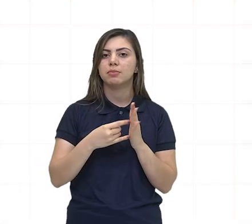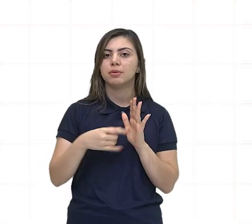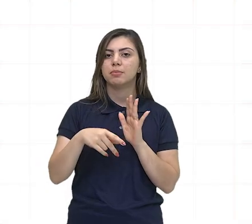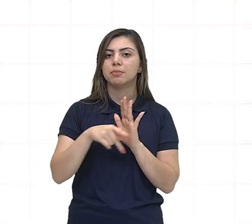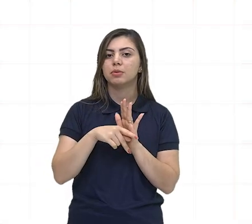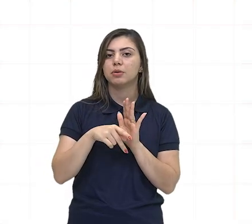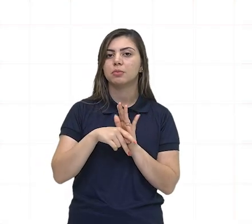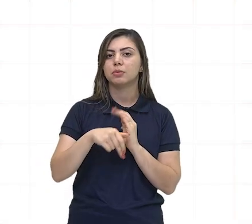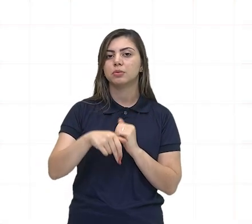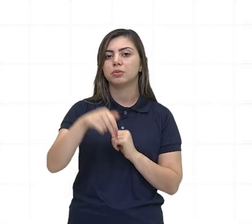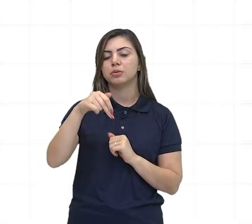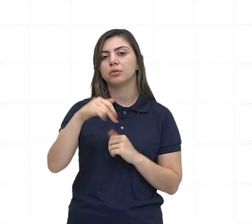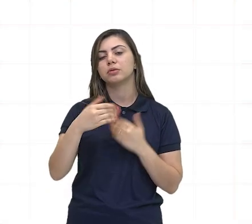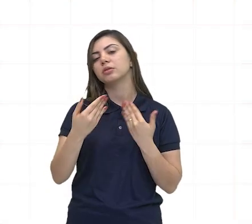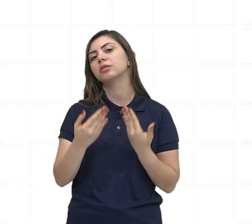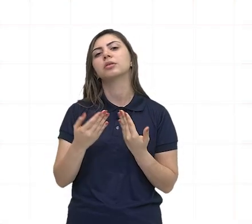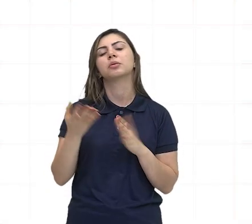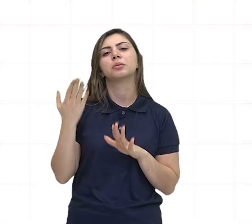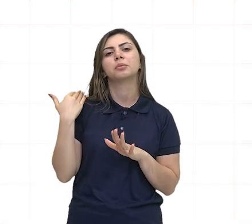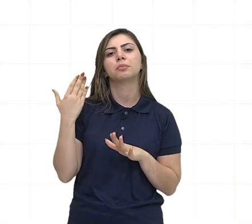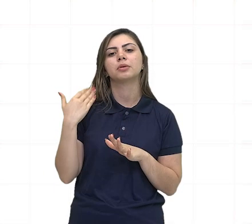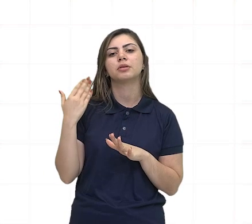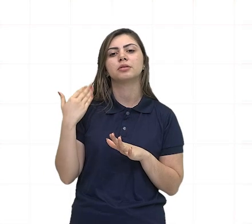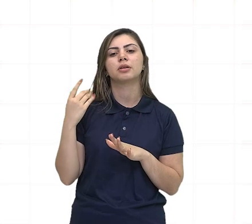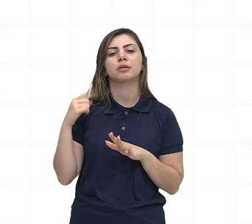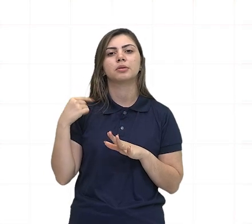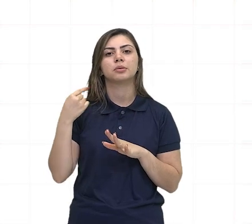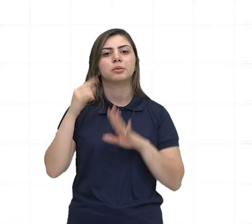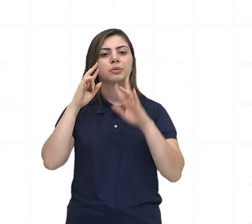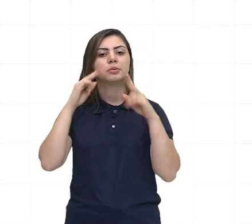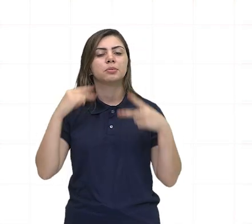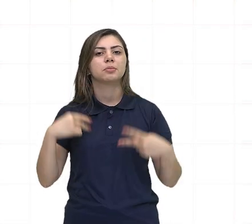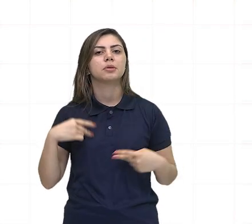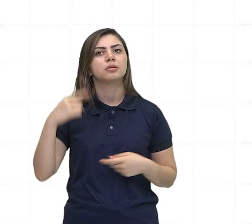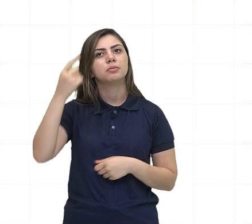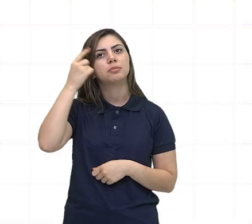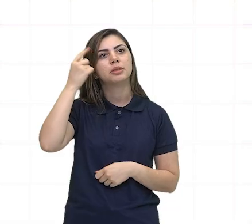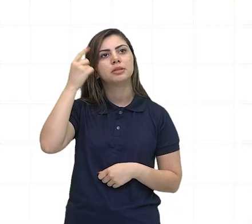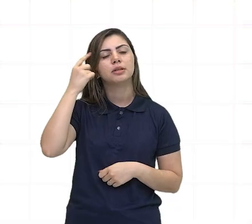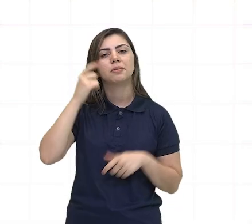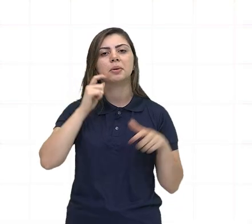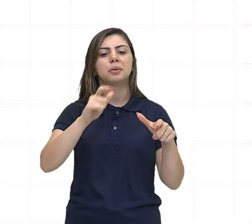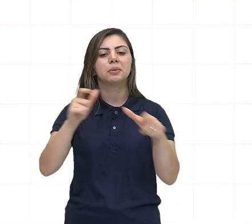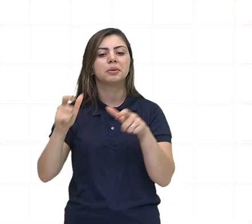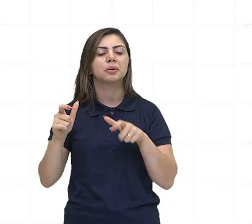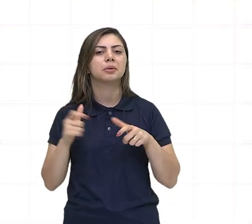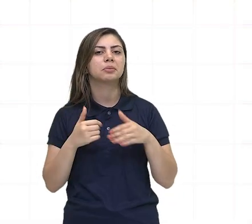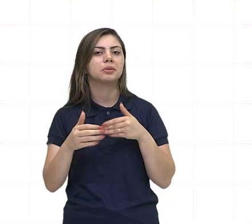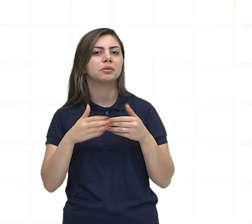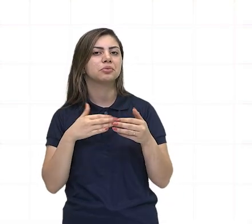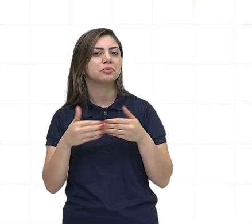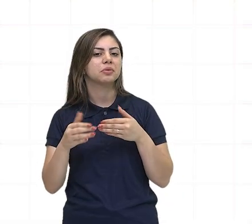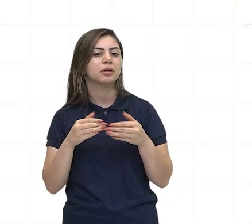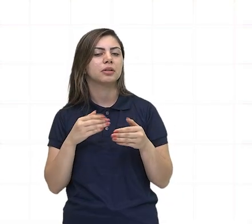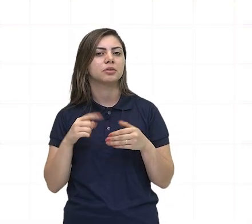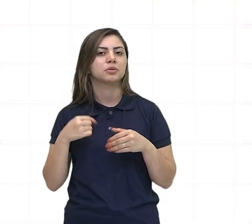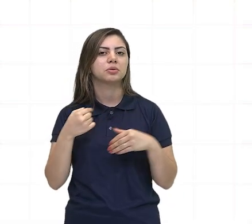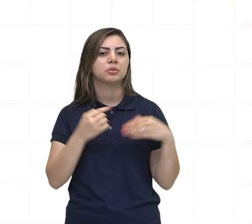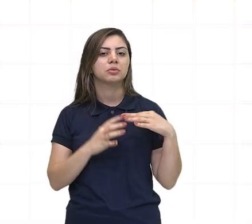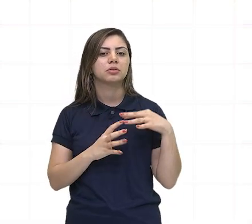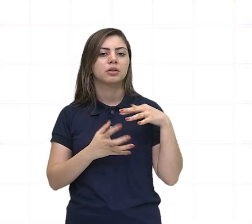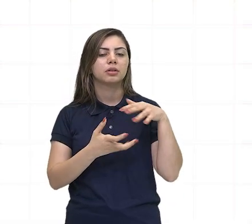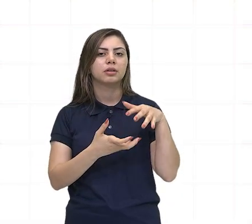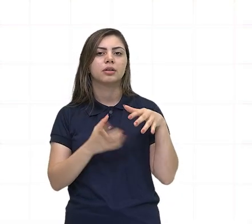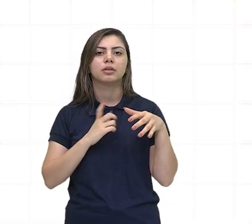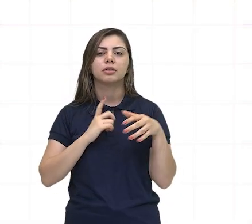o ser humano, ele pensava que em qualquer parte da Terra, a agulha que está presente